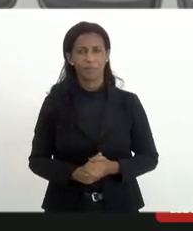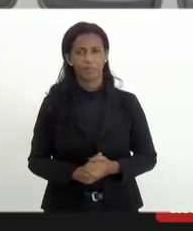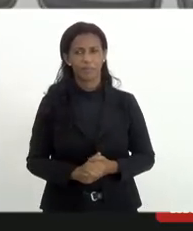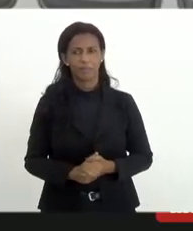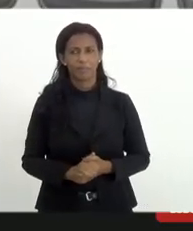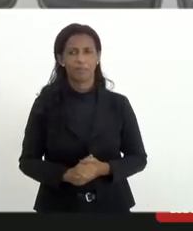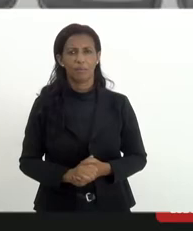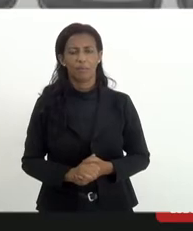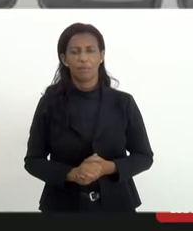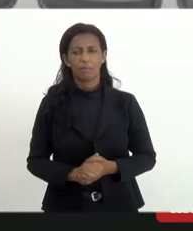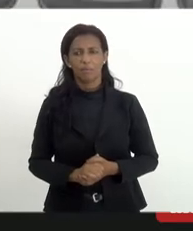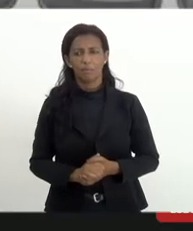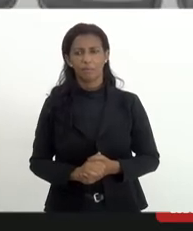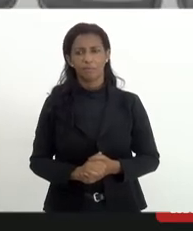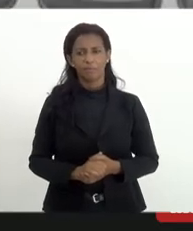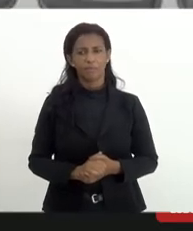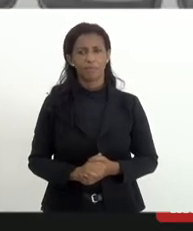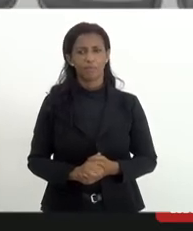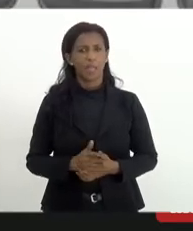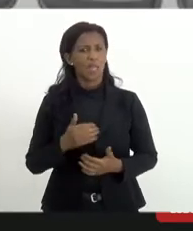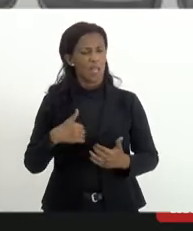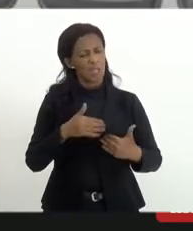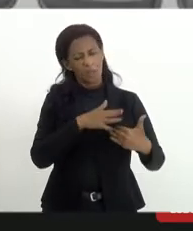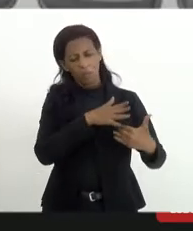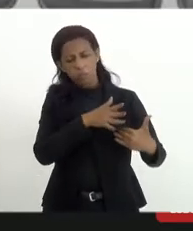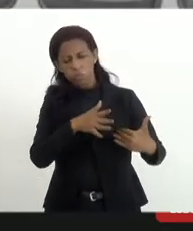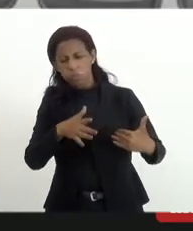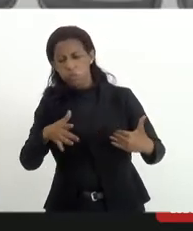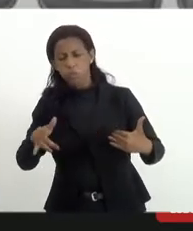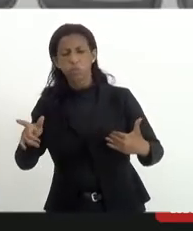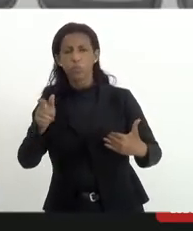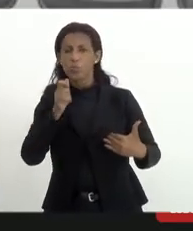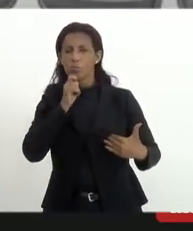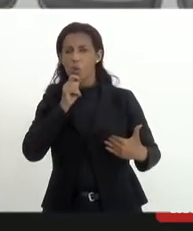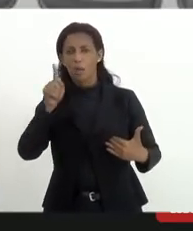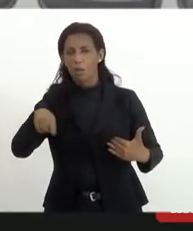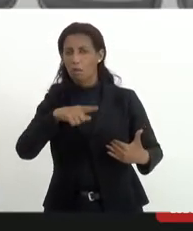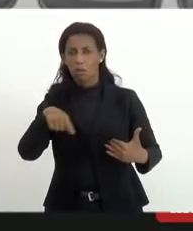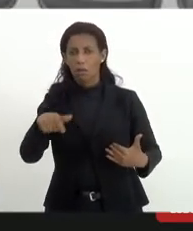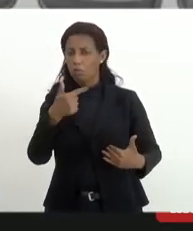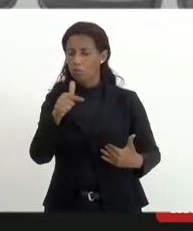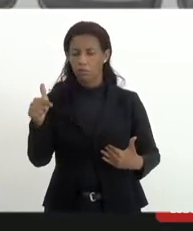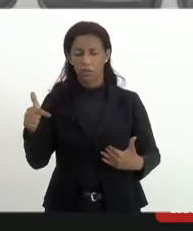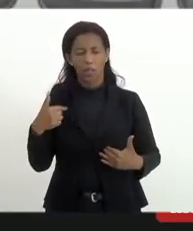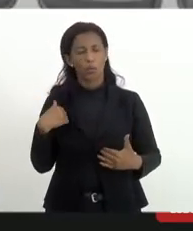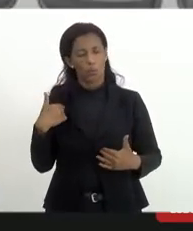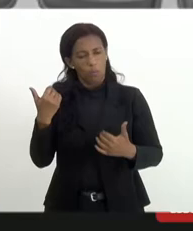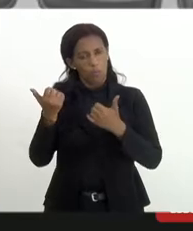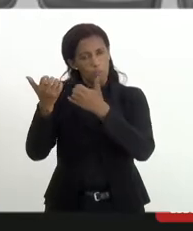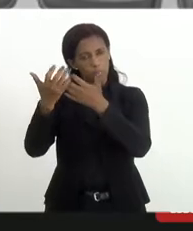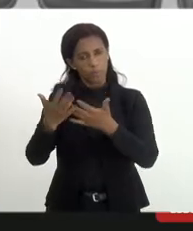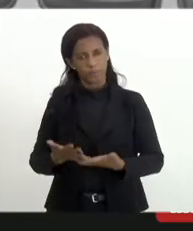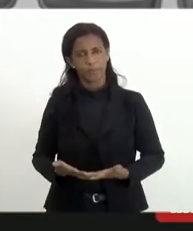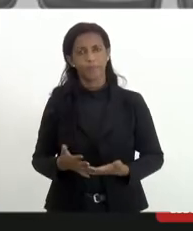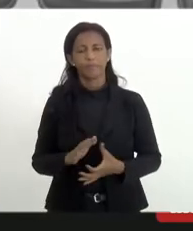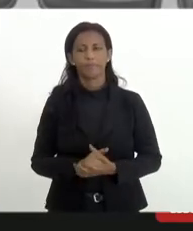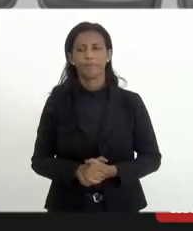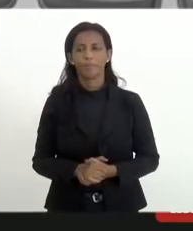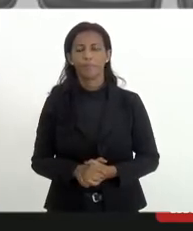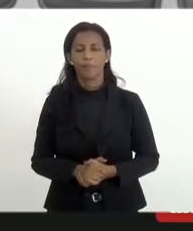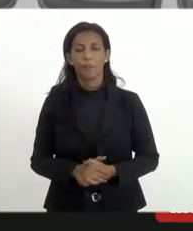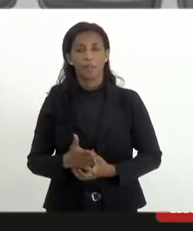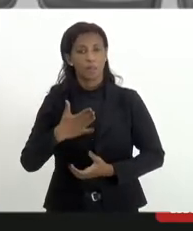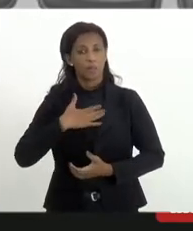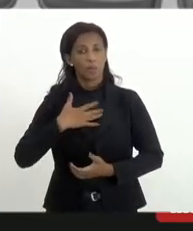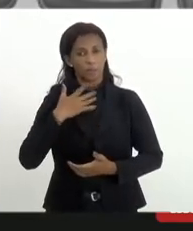ele corre sem nenhum tipo de suspensão e interrupção, como eu comentei. Então, basicamente, são essas as minhas